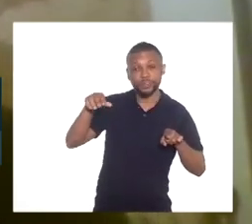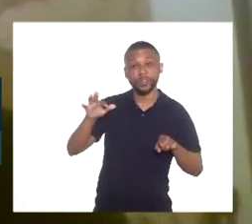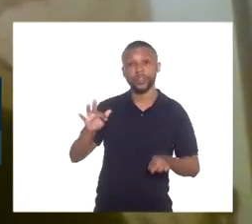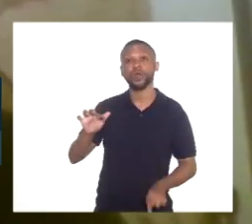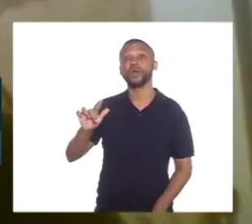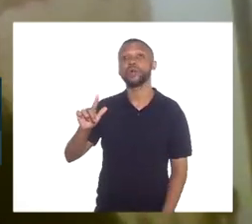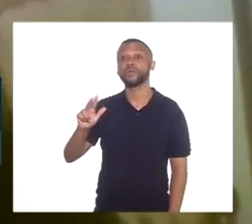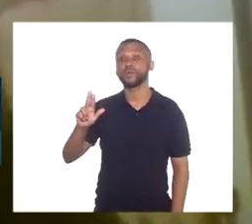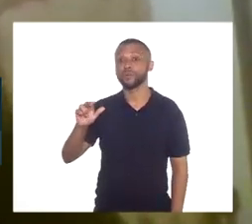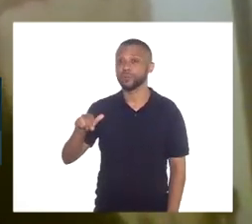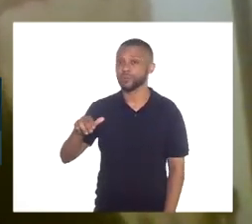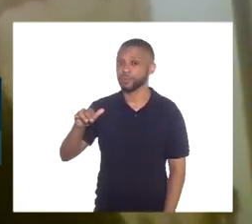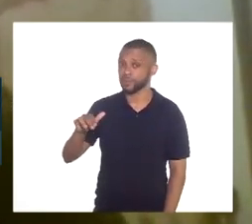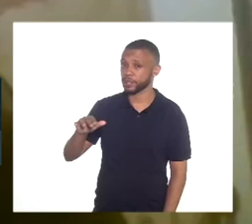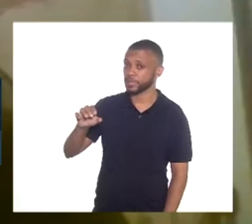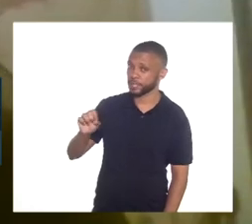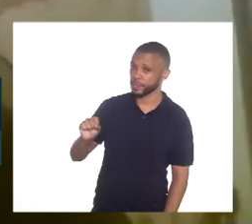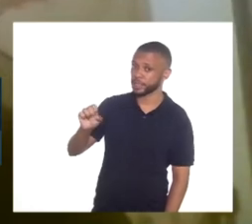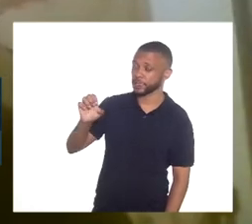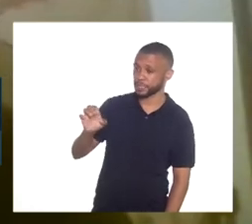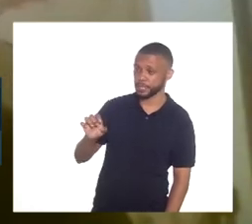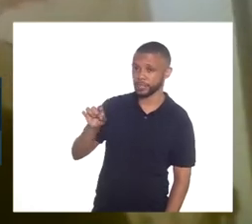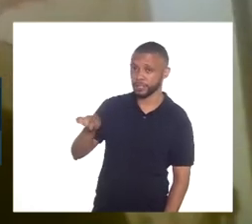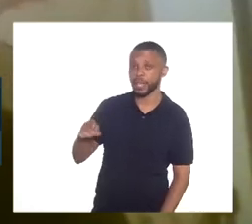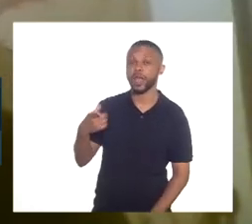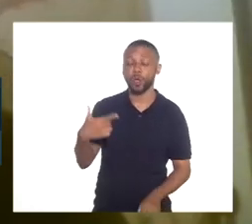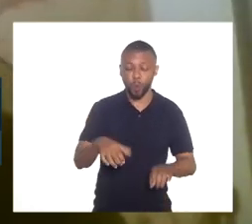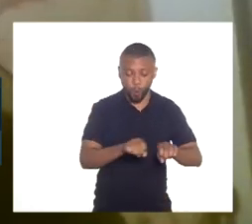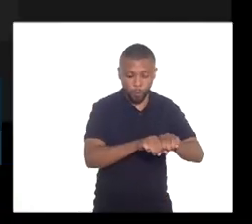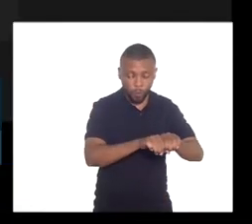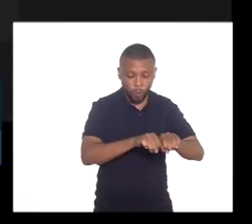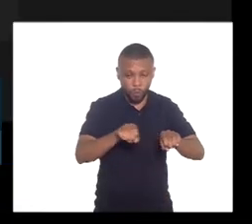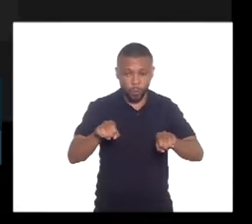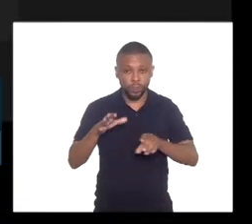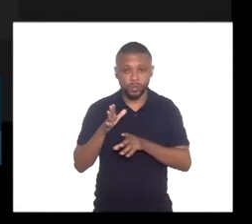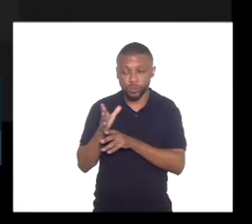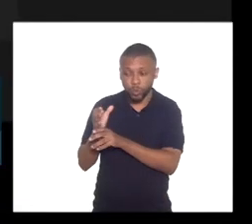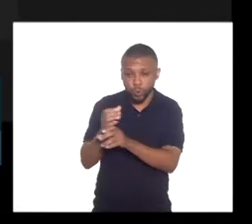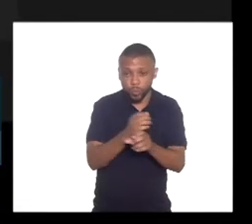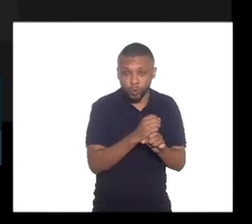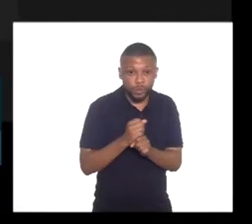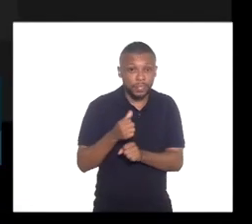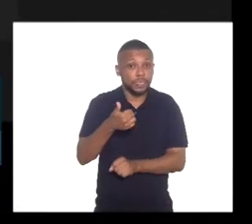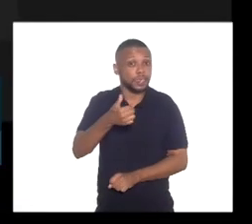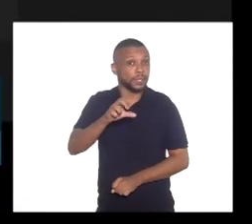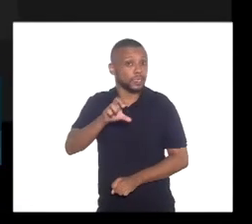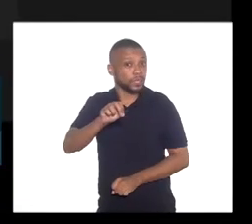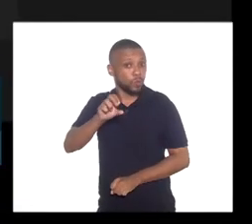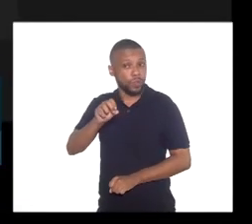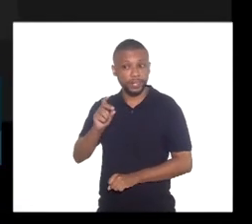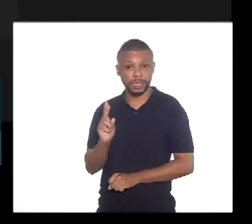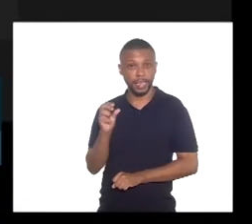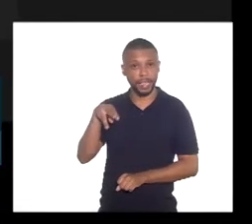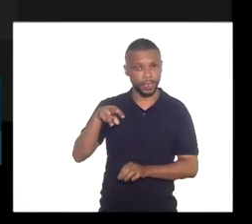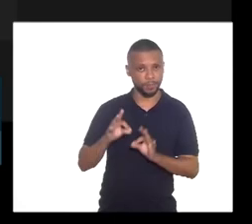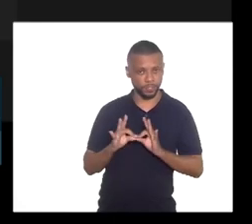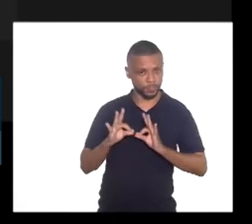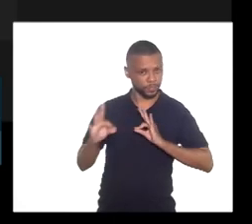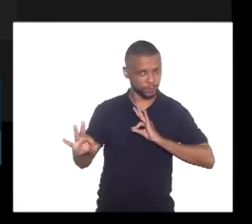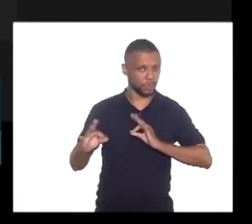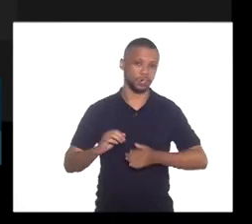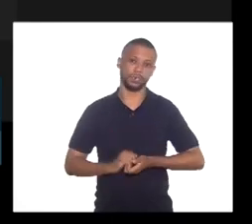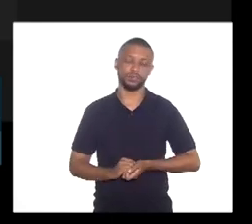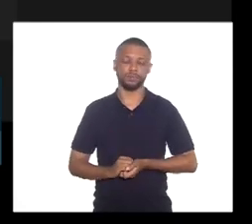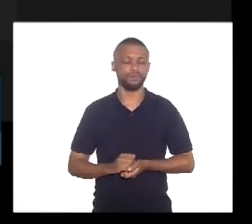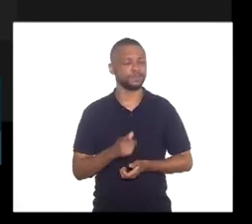Gasinf, um gasoduto de 150 quilômetros. Tá, tomara aí a possibilidade que ele saia o quanto antes, né? A